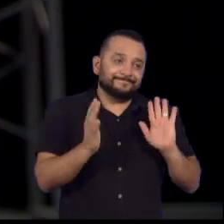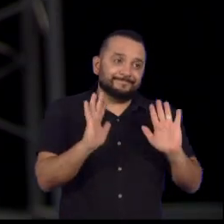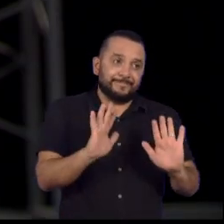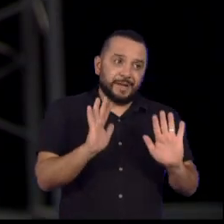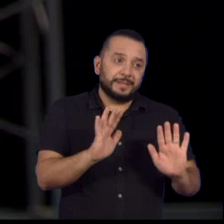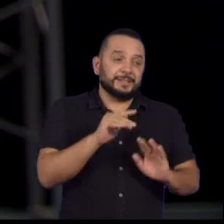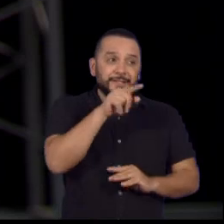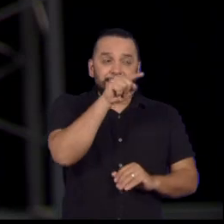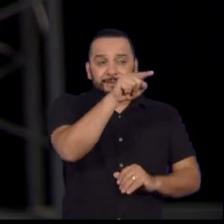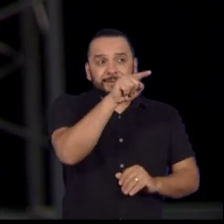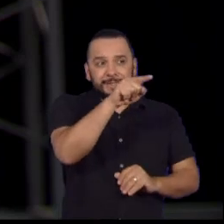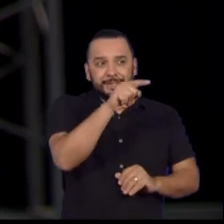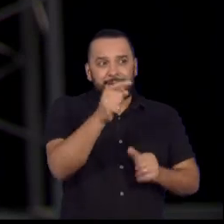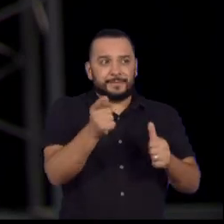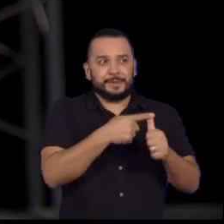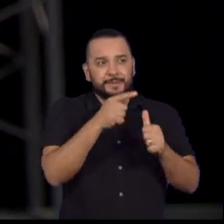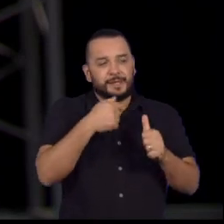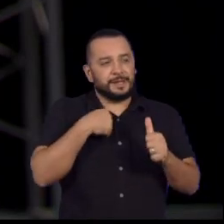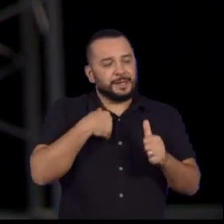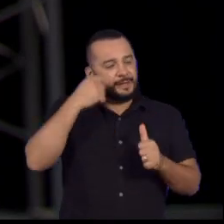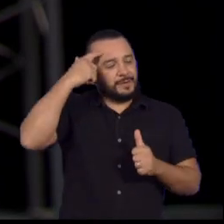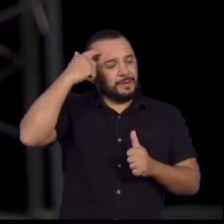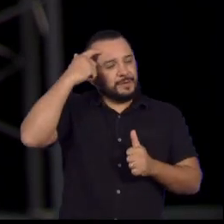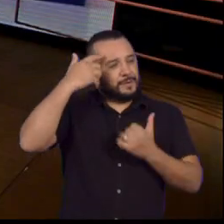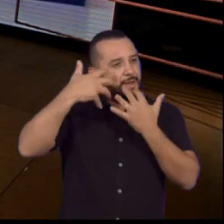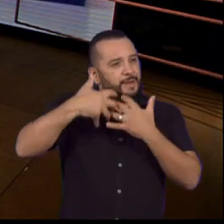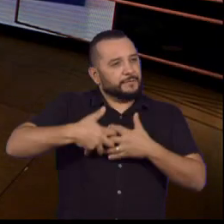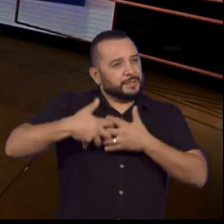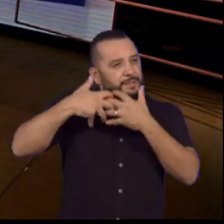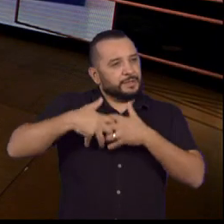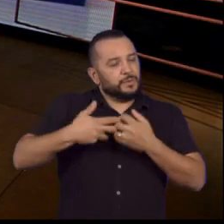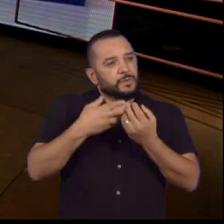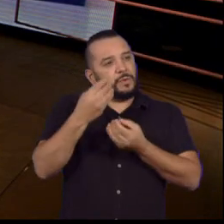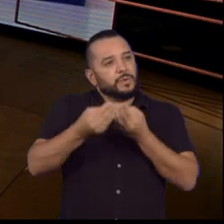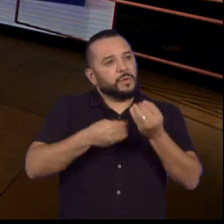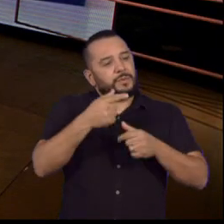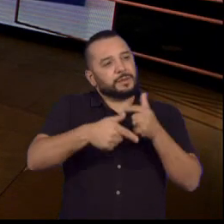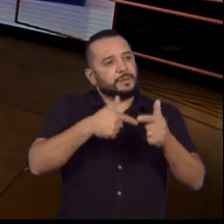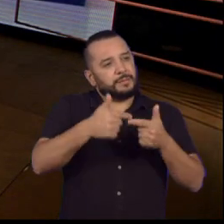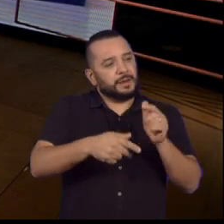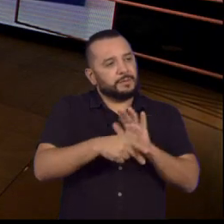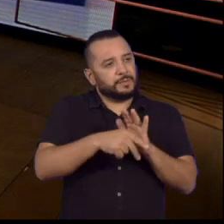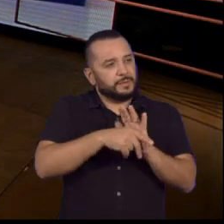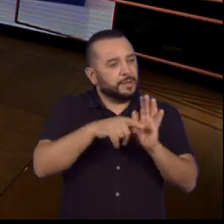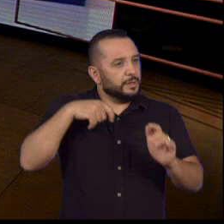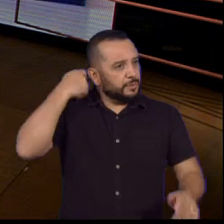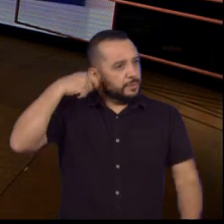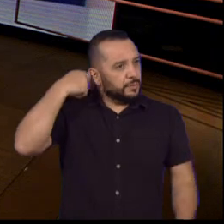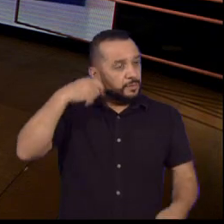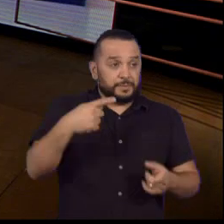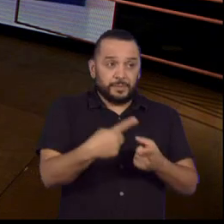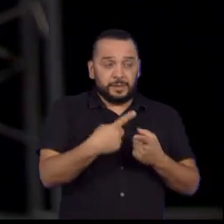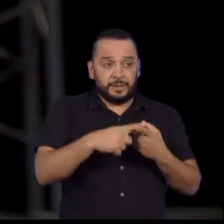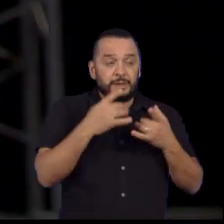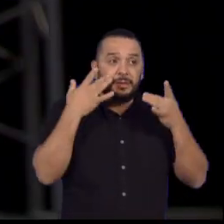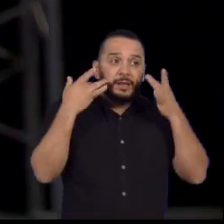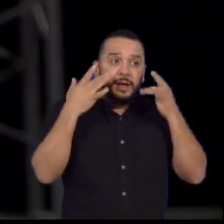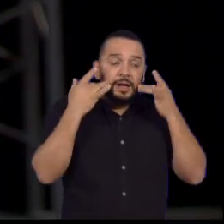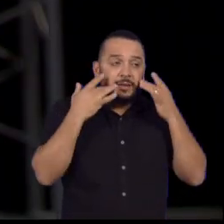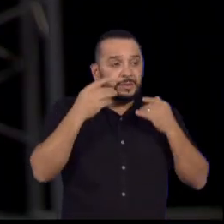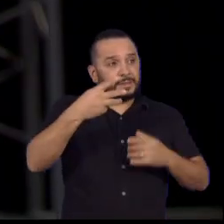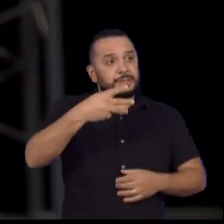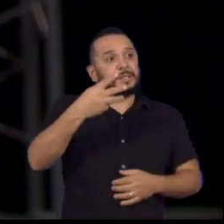você deixasse aqui uma reflexão sobre o ofício do ator, o que é ser ator. Porque na peça Terceiro Sinal, que ficou em